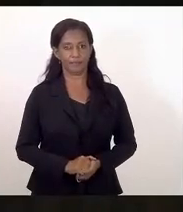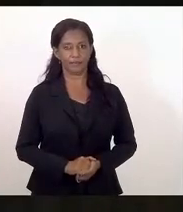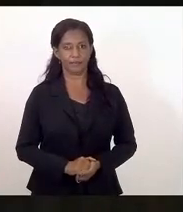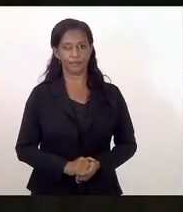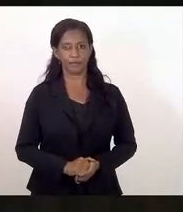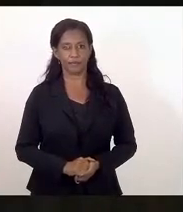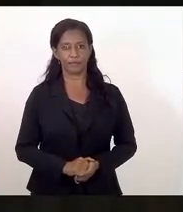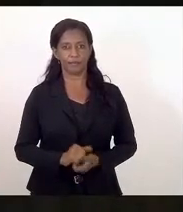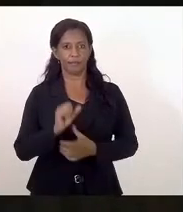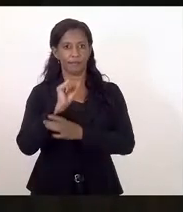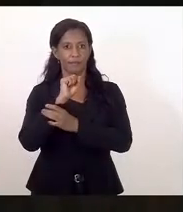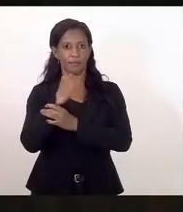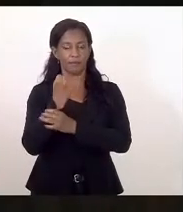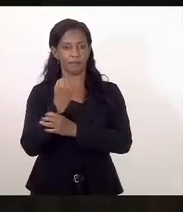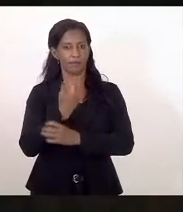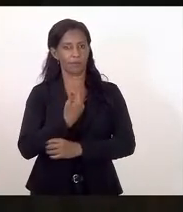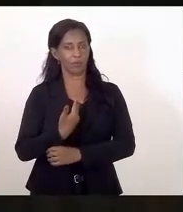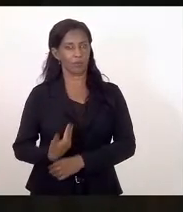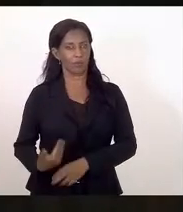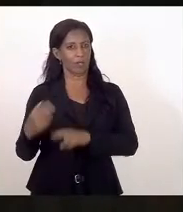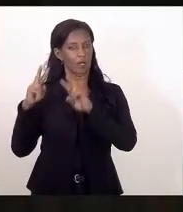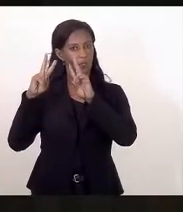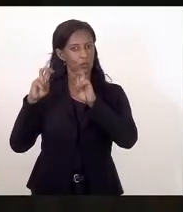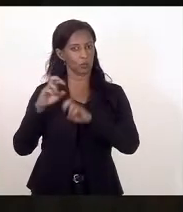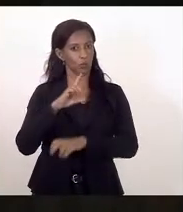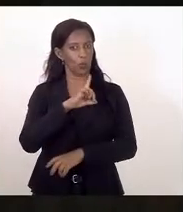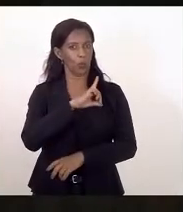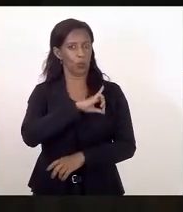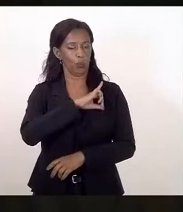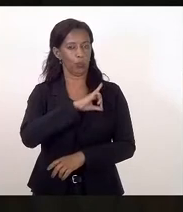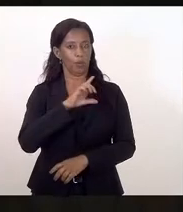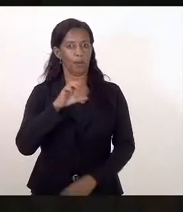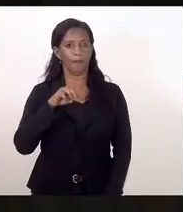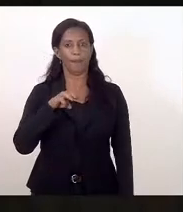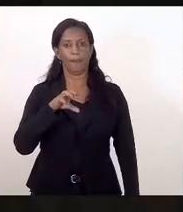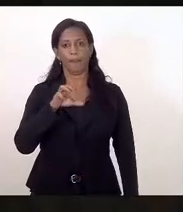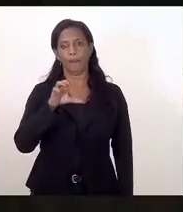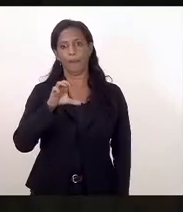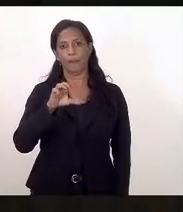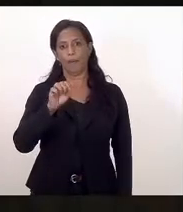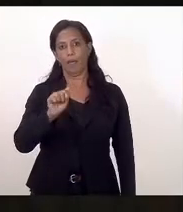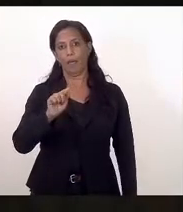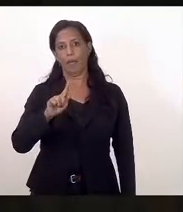Pela segurança pública e assuntos de polícia, delegado Carlos Augusto.